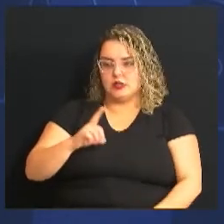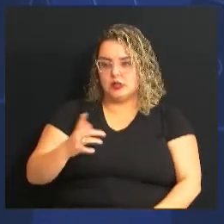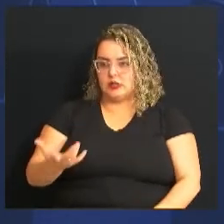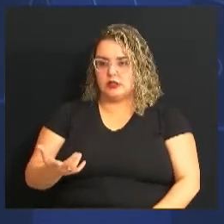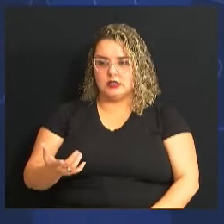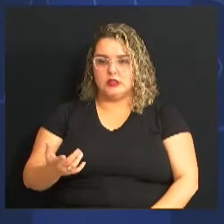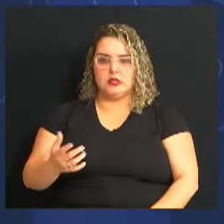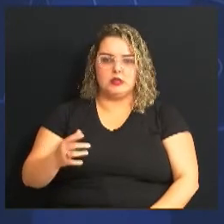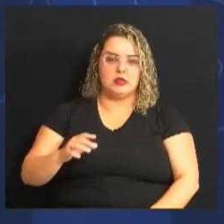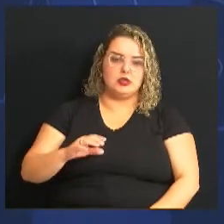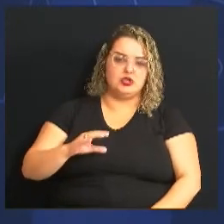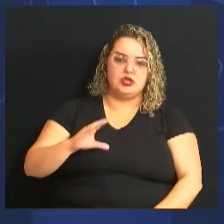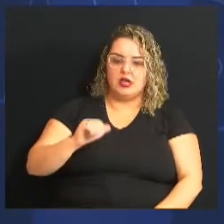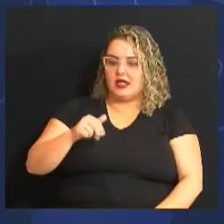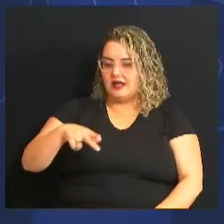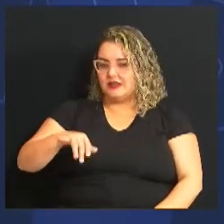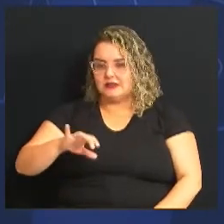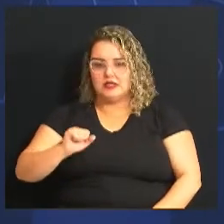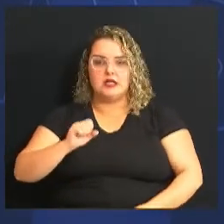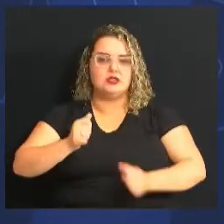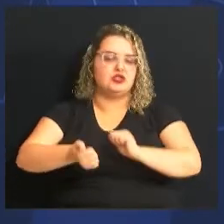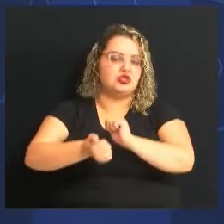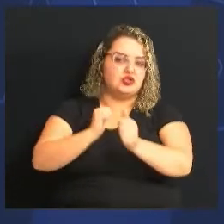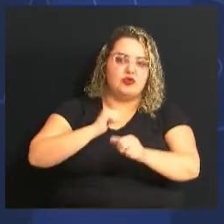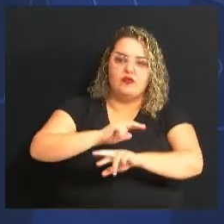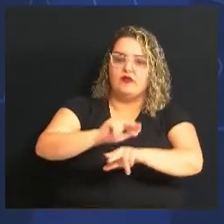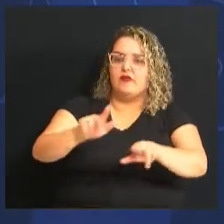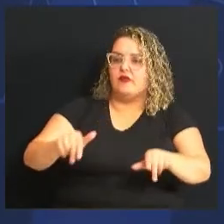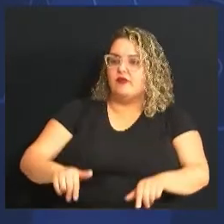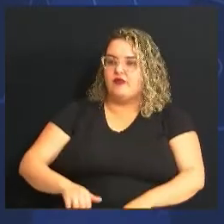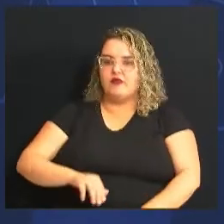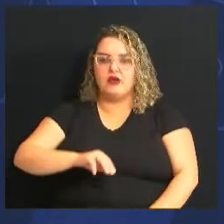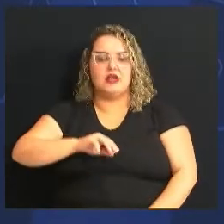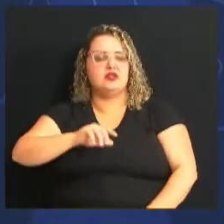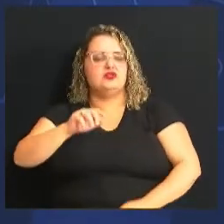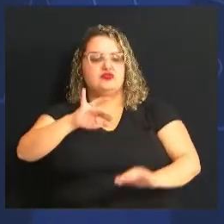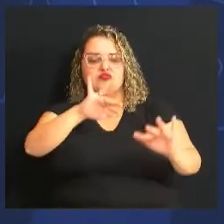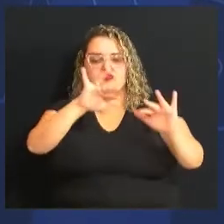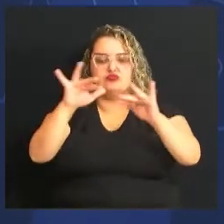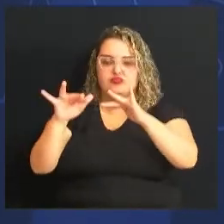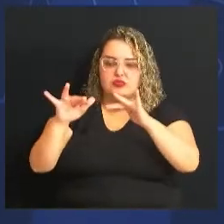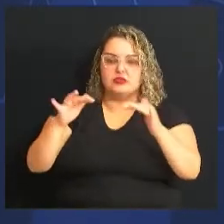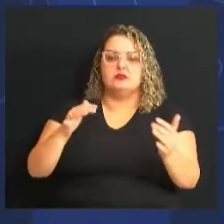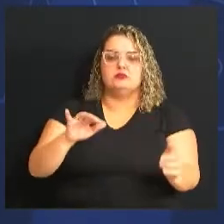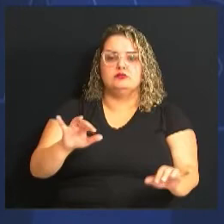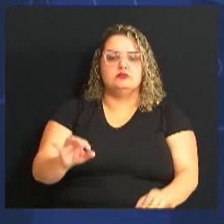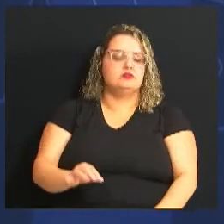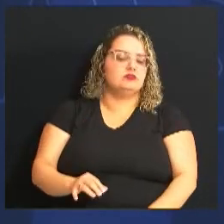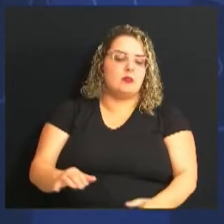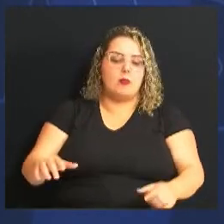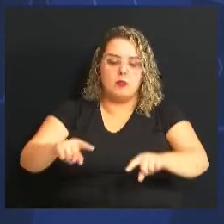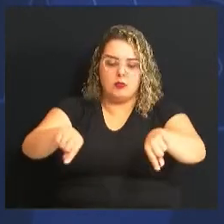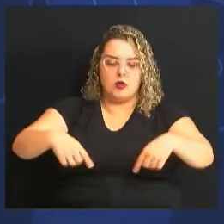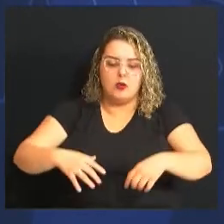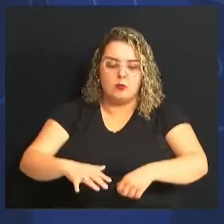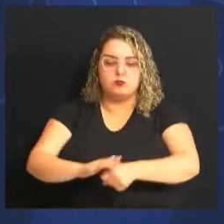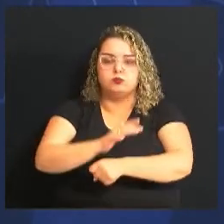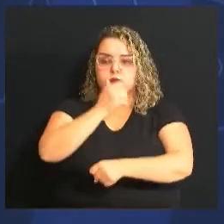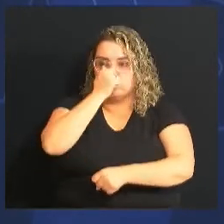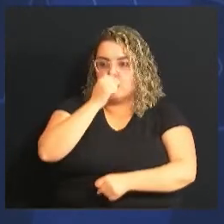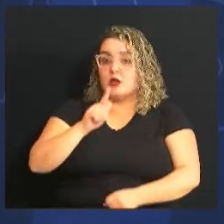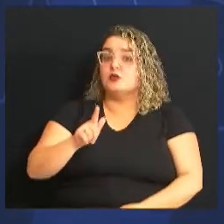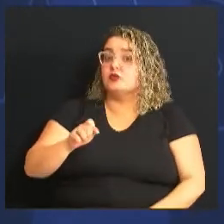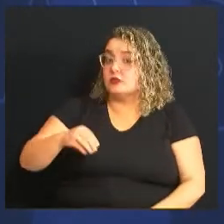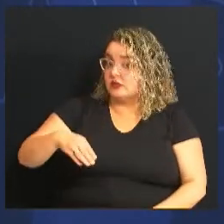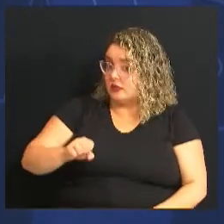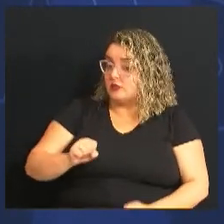canais esportivos, reúnem milhões de telespectadores, lotam arenas. E os games, eles podem auxiliar